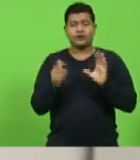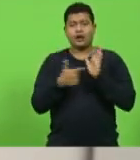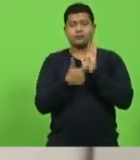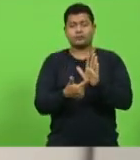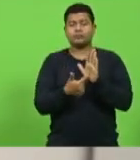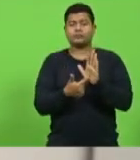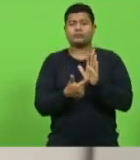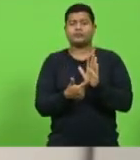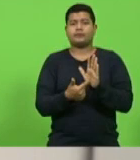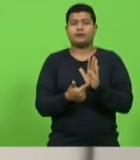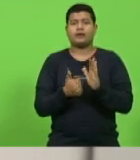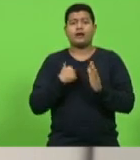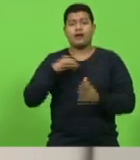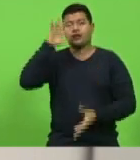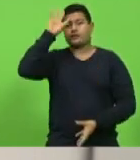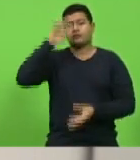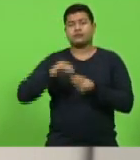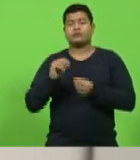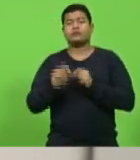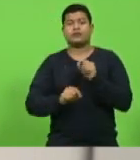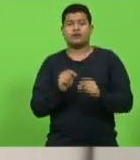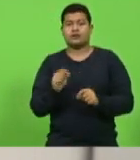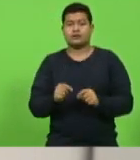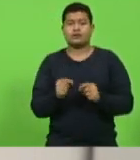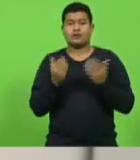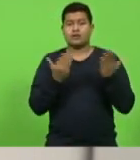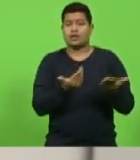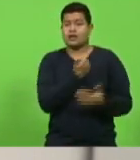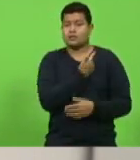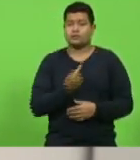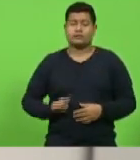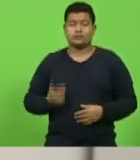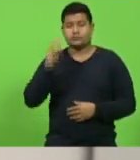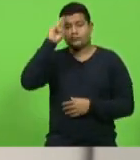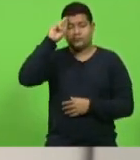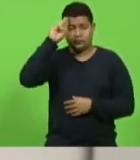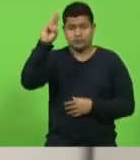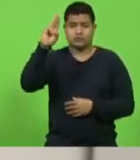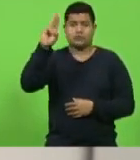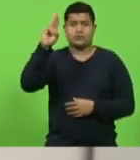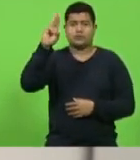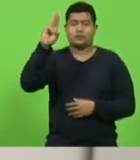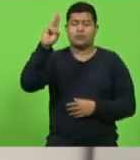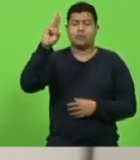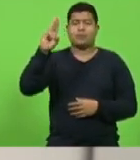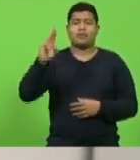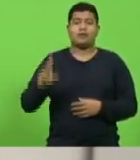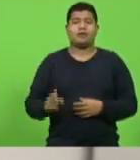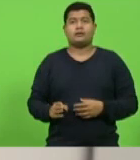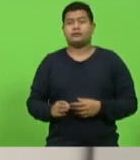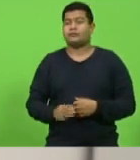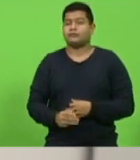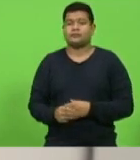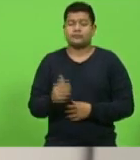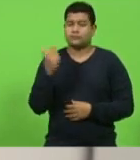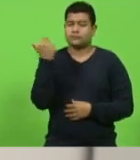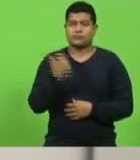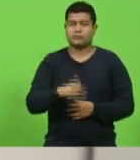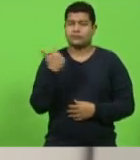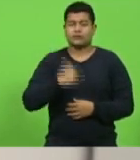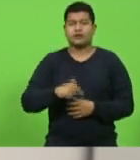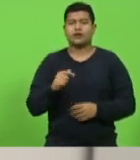a conclusão é a de que o excelentíssimo senhor governador Carlos Moisés da Silva não zelou pelo